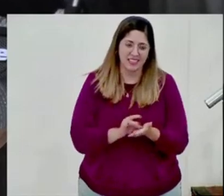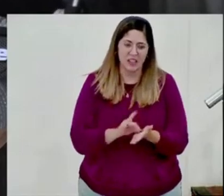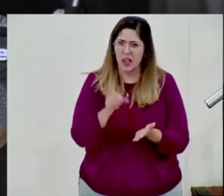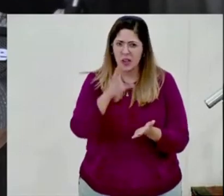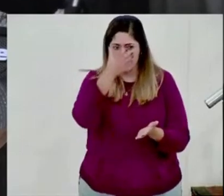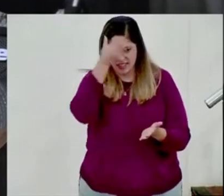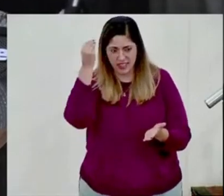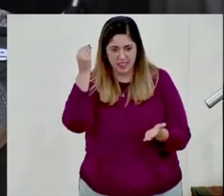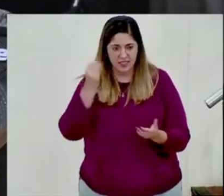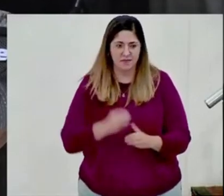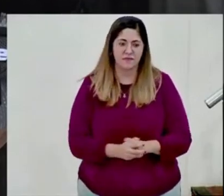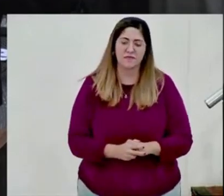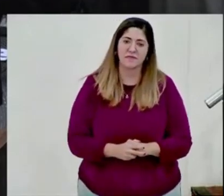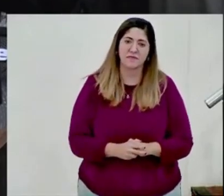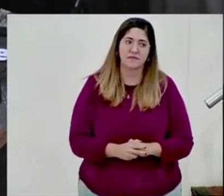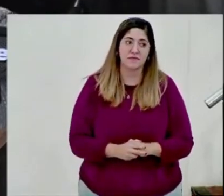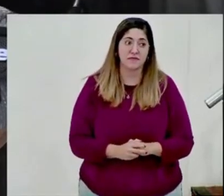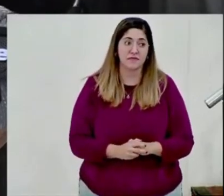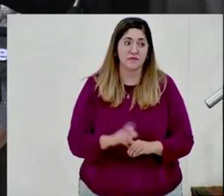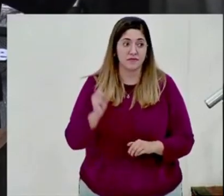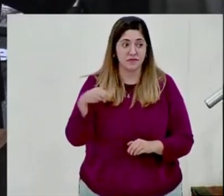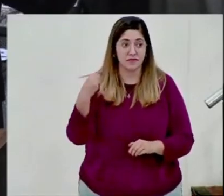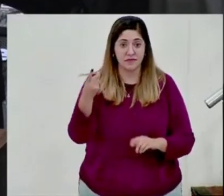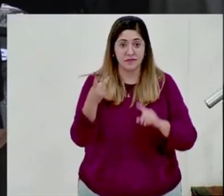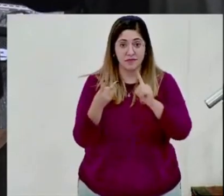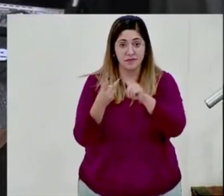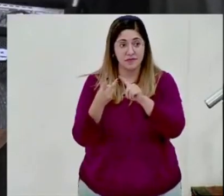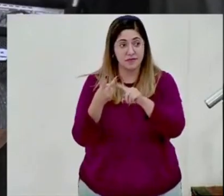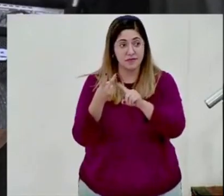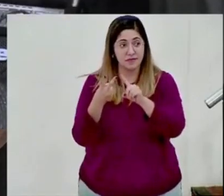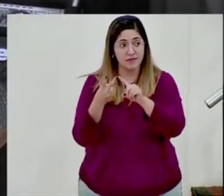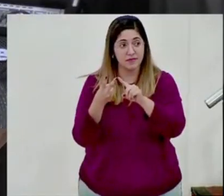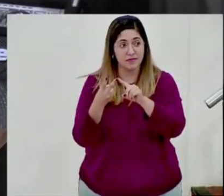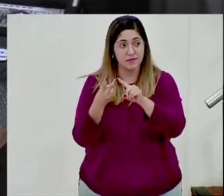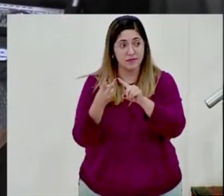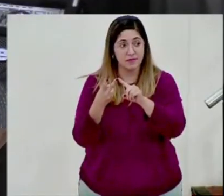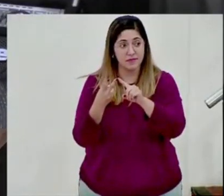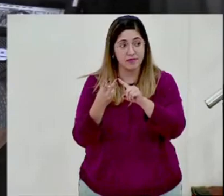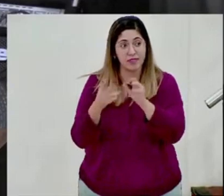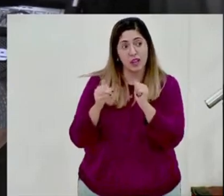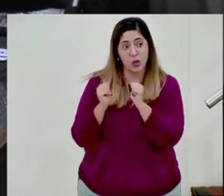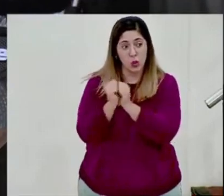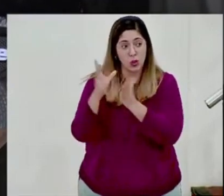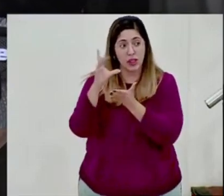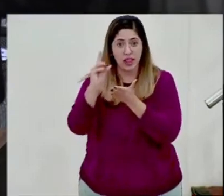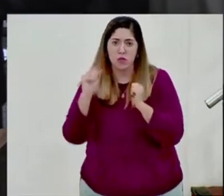disso. Depois, a parte de Deus é a nossa parte.